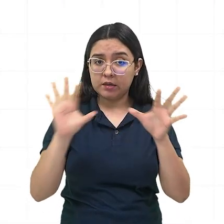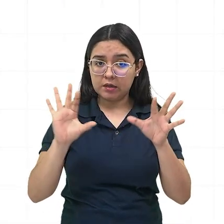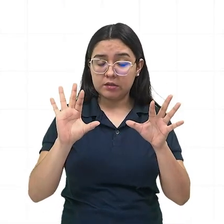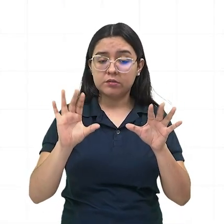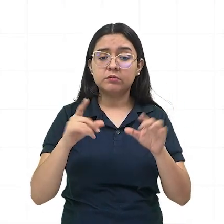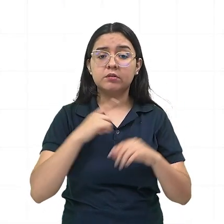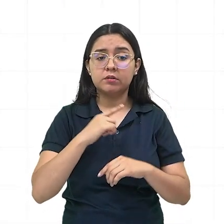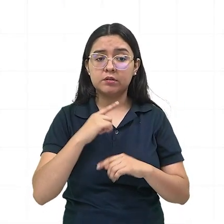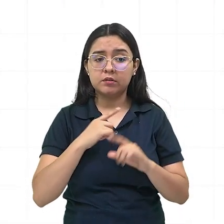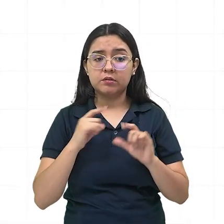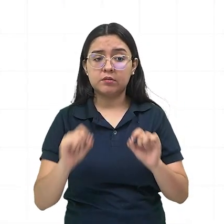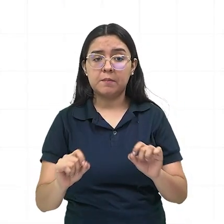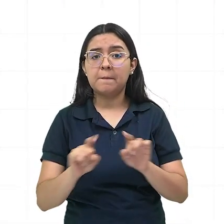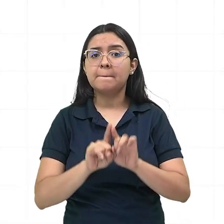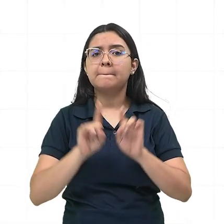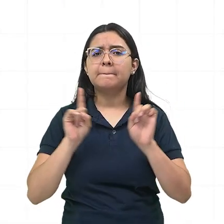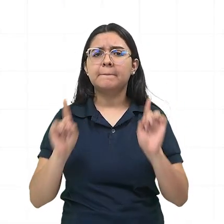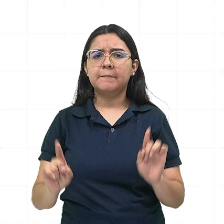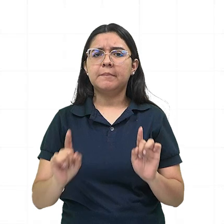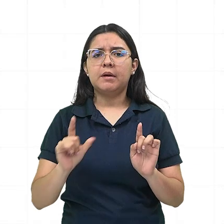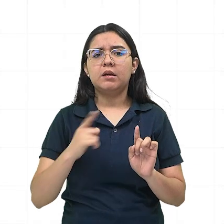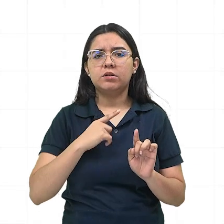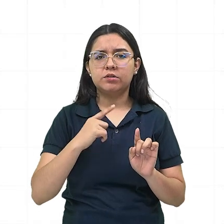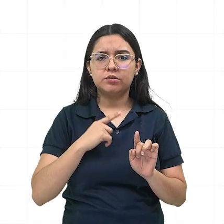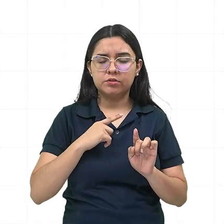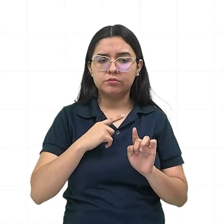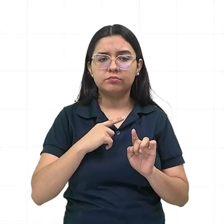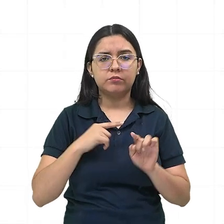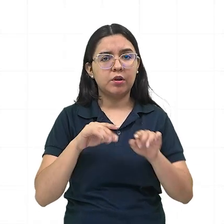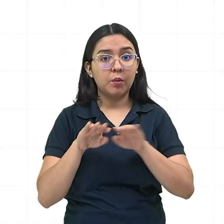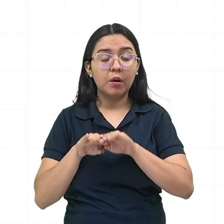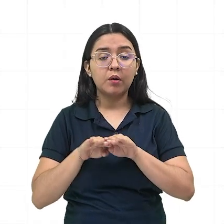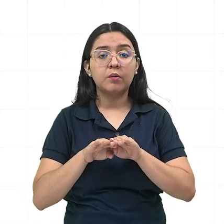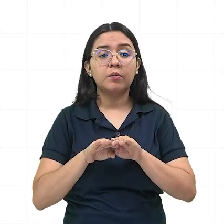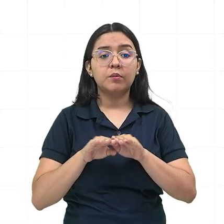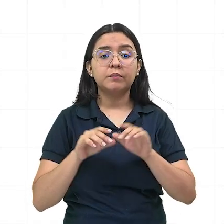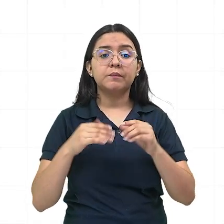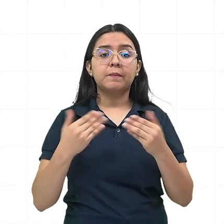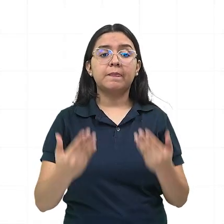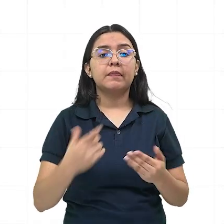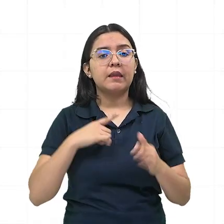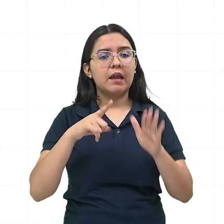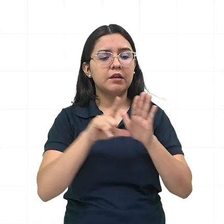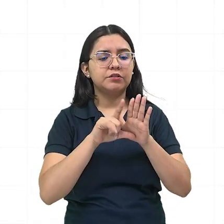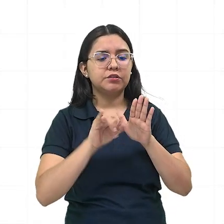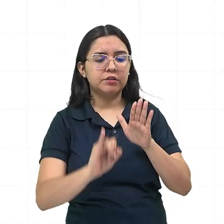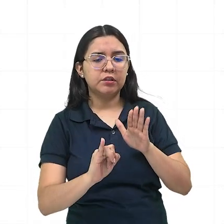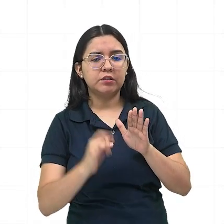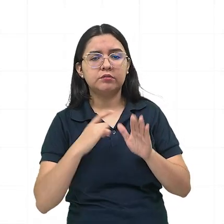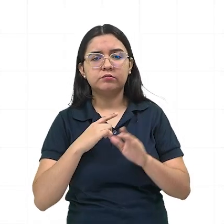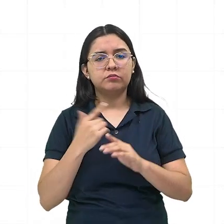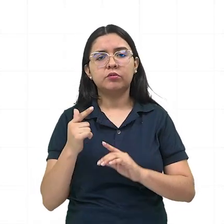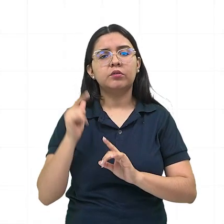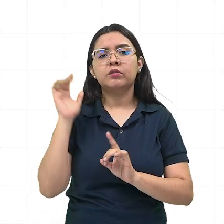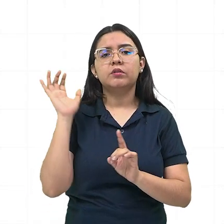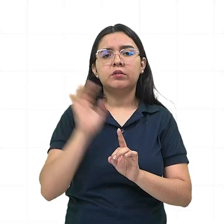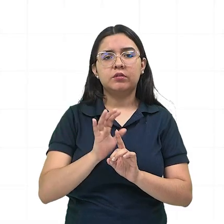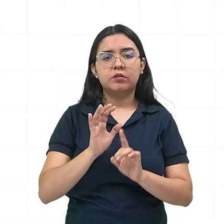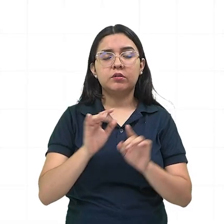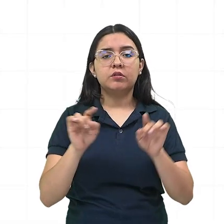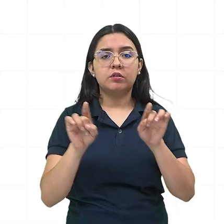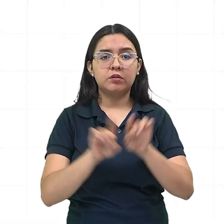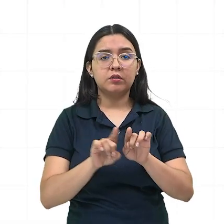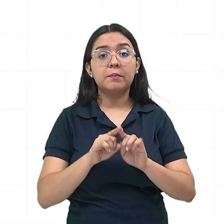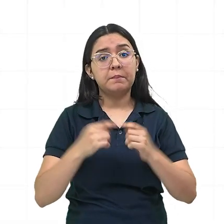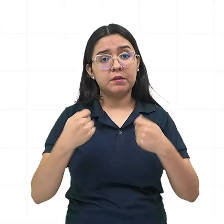favorecer uma religião sobre outra. É um Estado laico, as leis são feitas sem influência deveriam ser